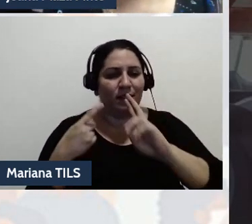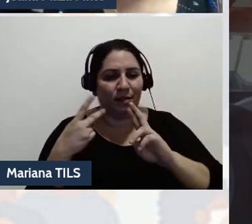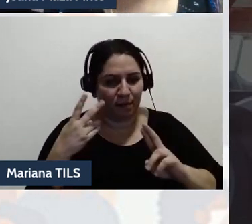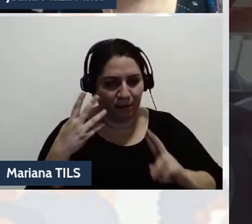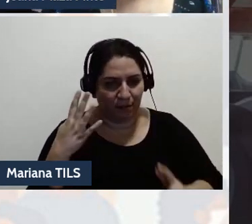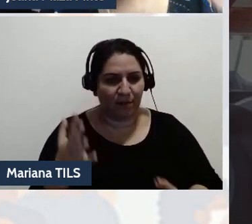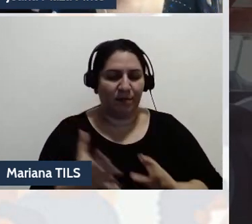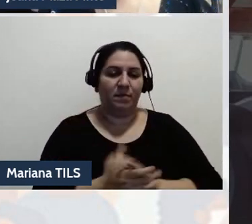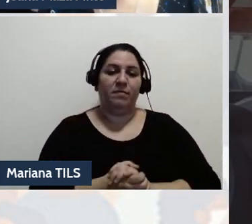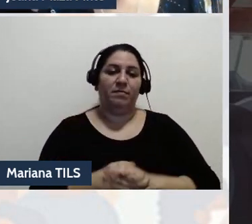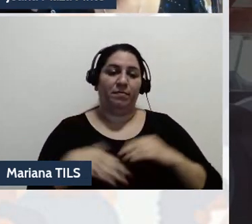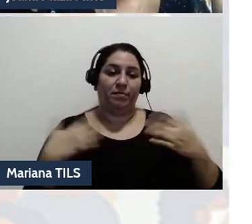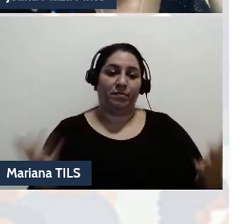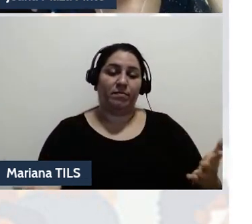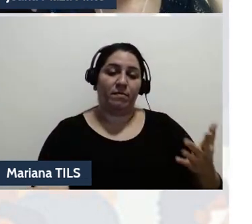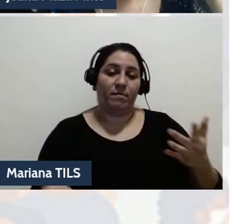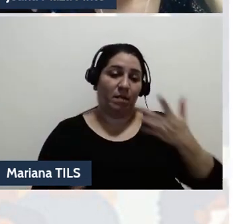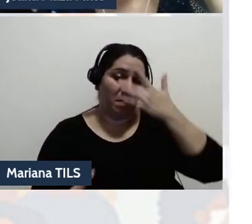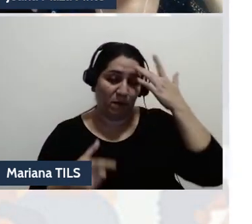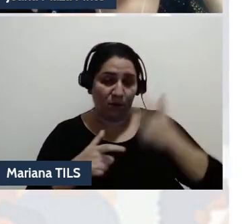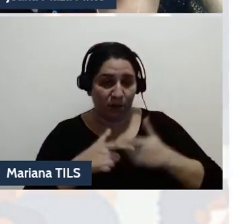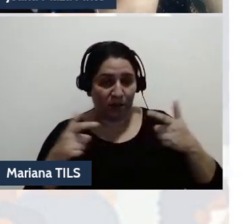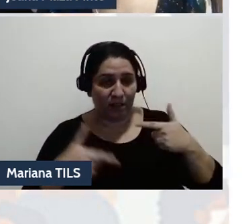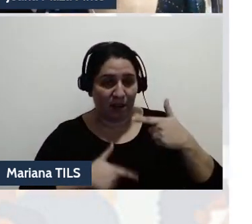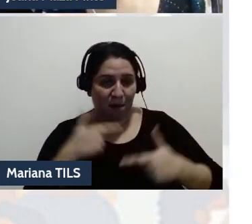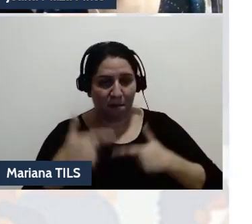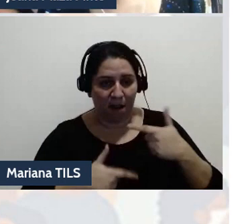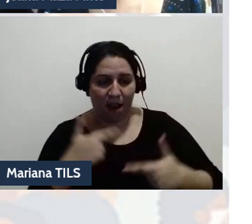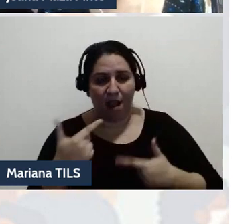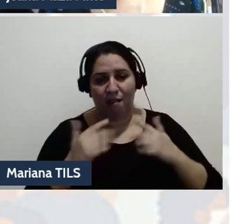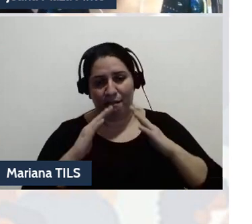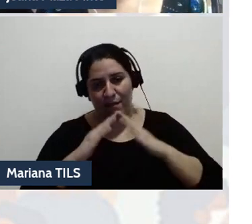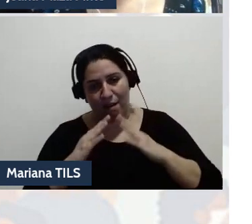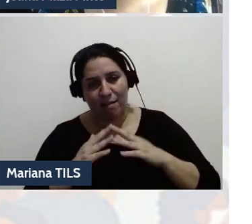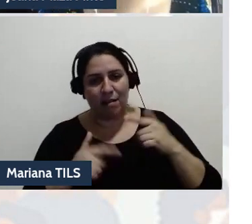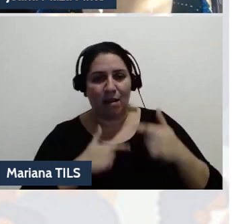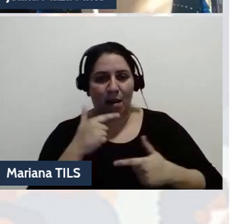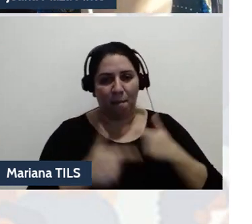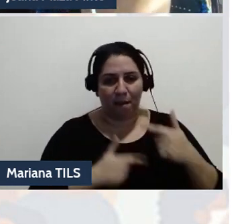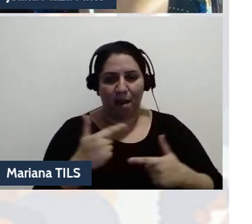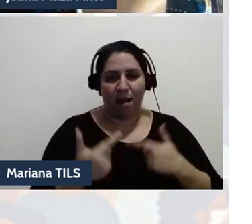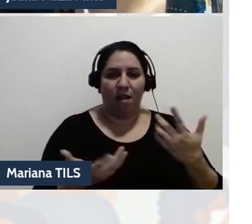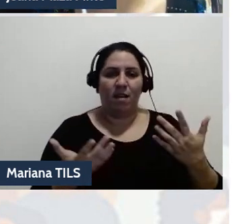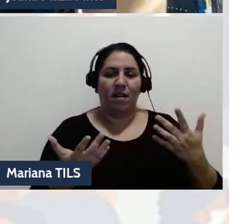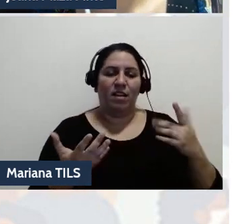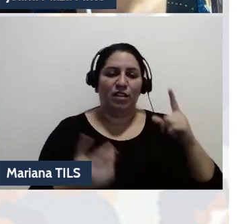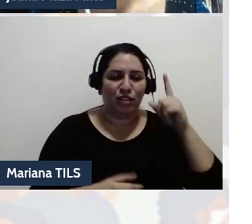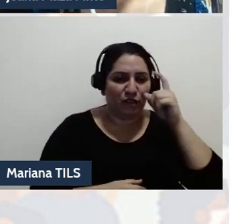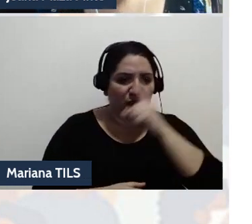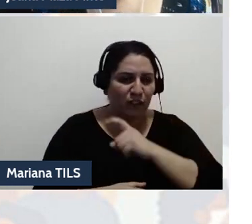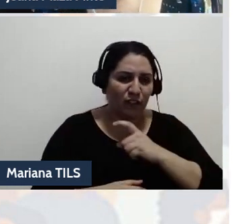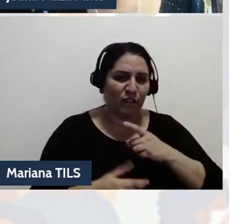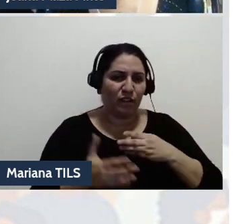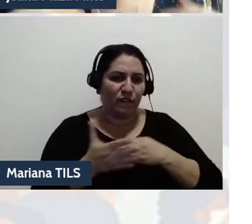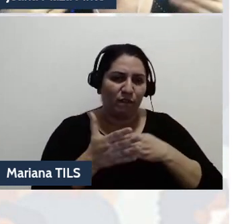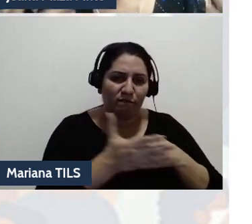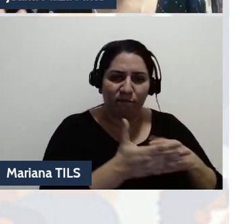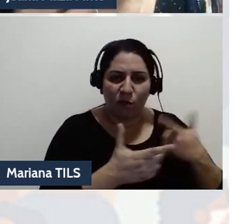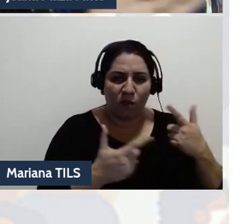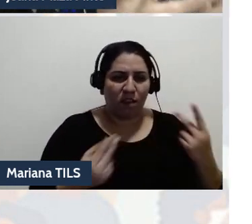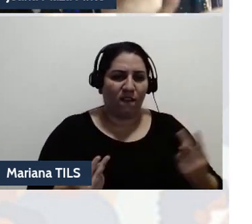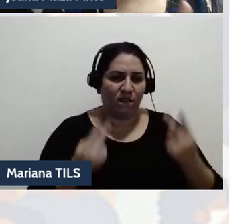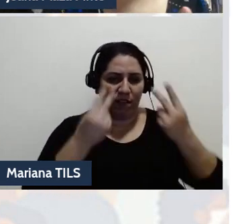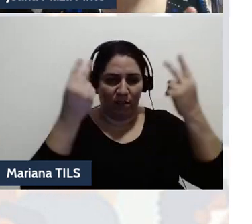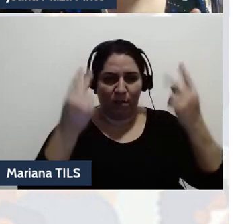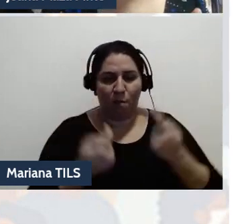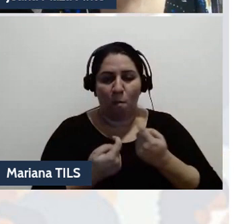Aí, como eu falei, a sobrecarga do trabalho doméstico e o trabalho intelectual como invisível e desvalorizado. Muito